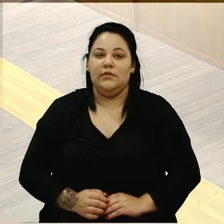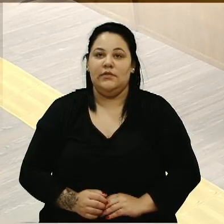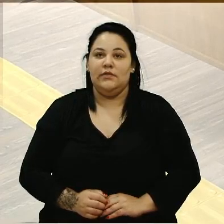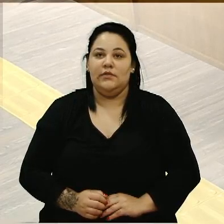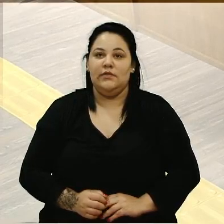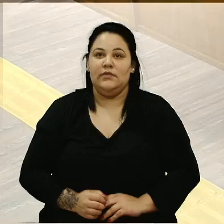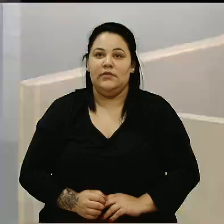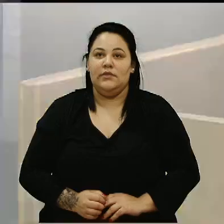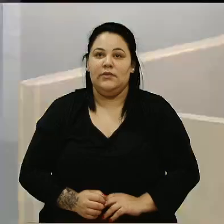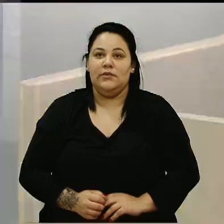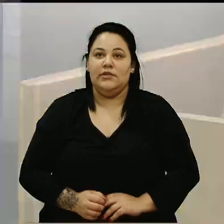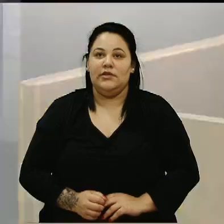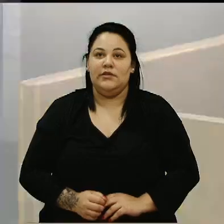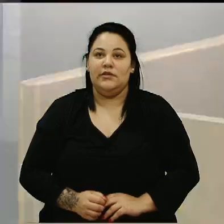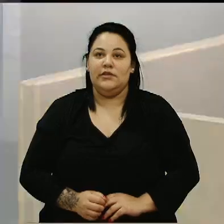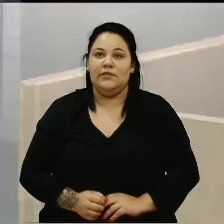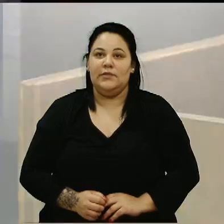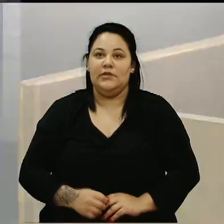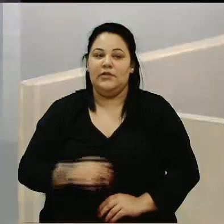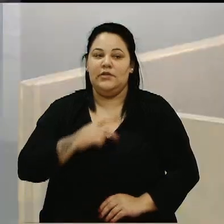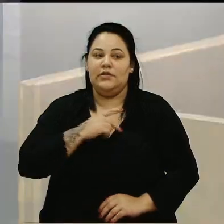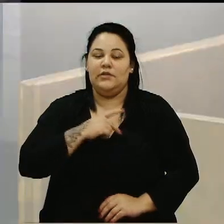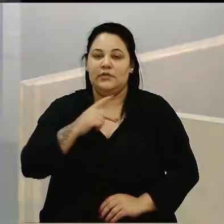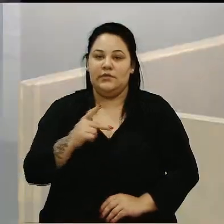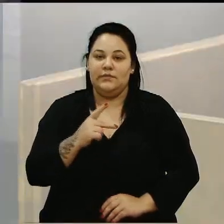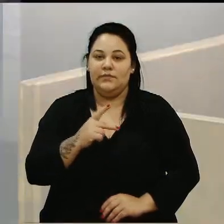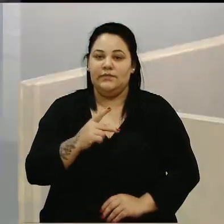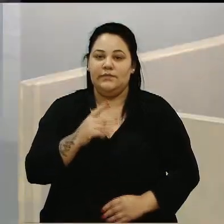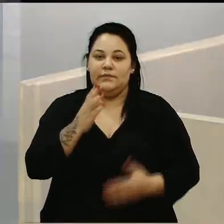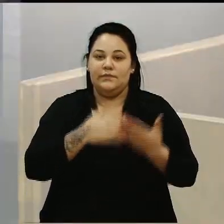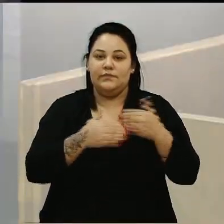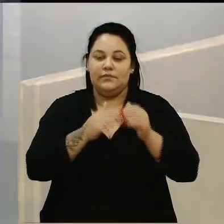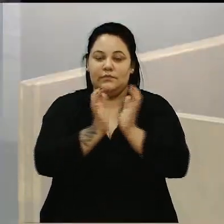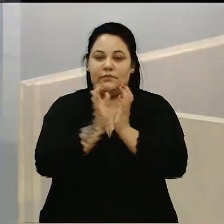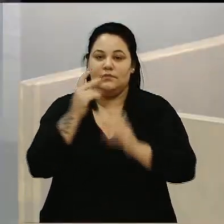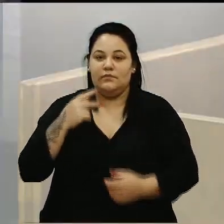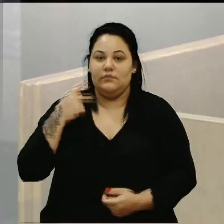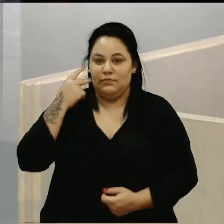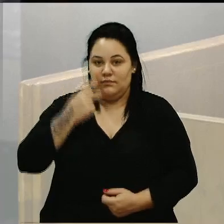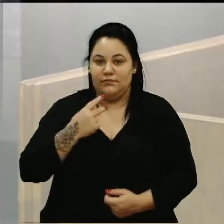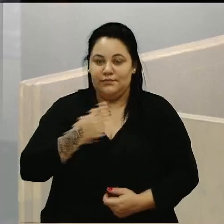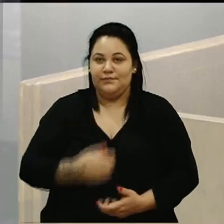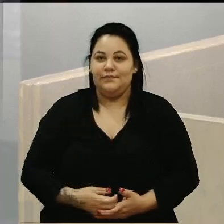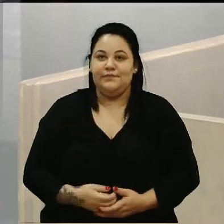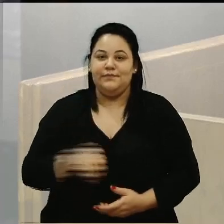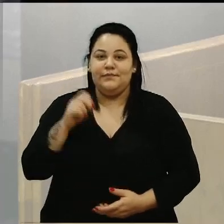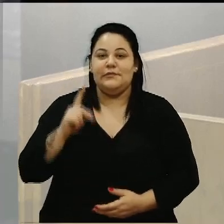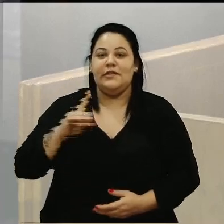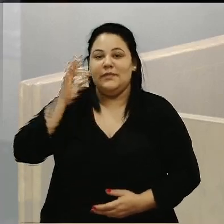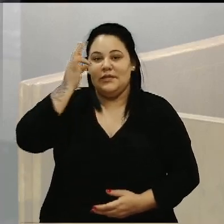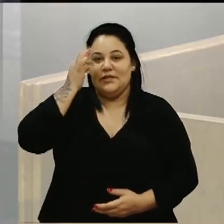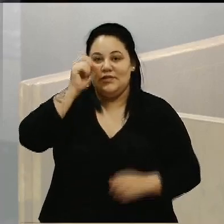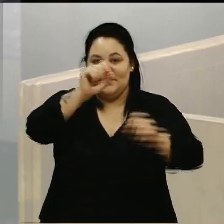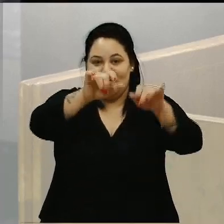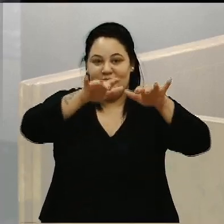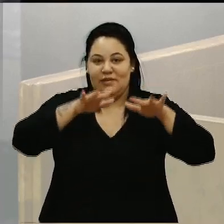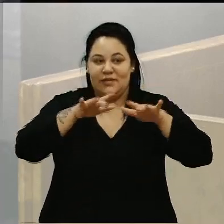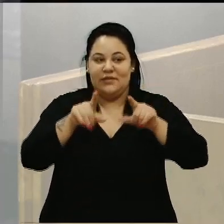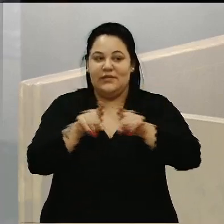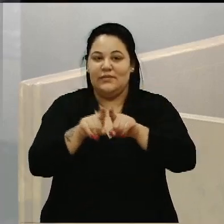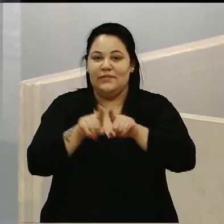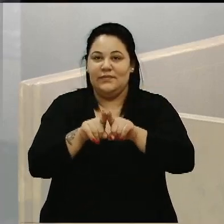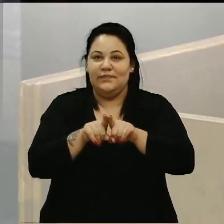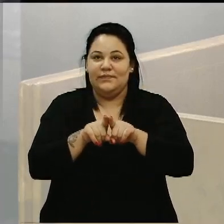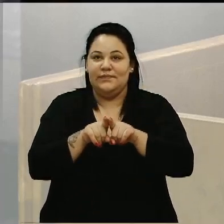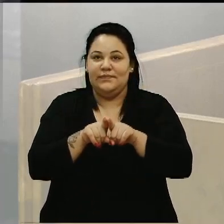Senhor presidente, nobres colegas vereadores, vereadoras, aos que estão aqui hoje no nosso plenário, aos que